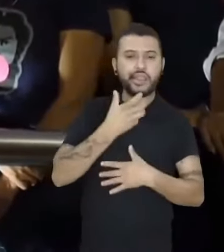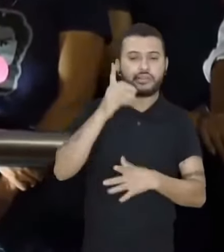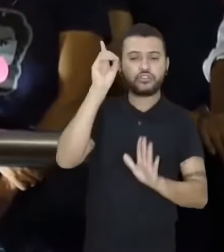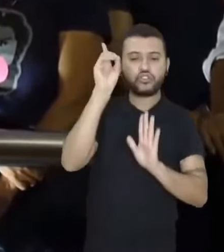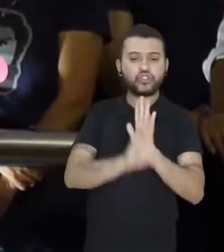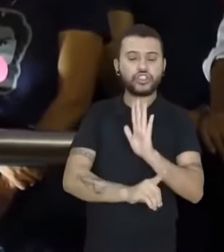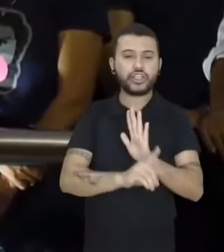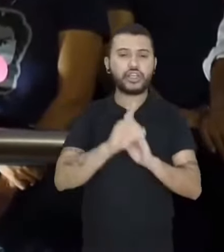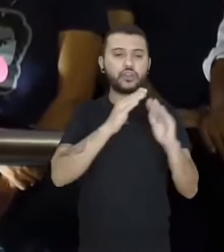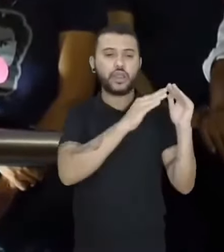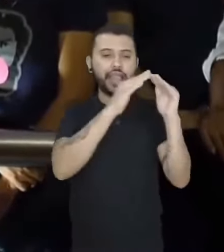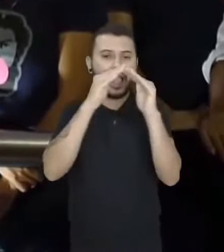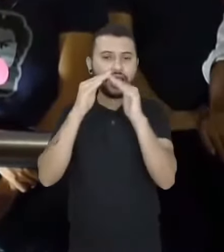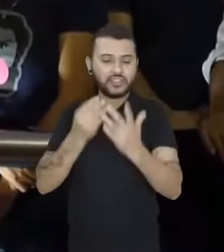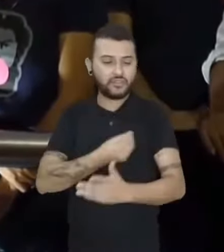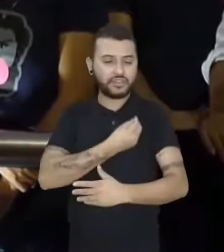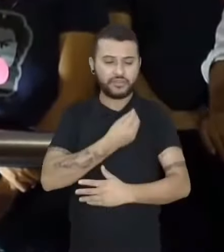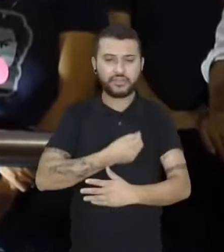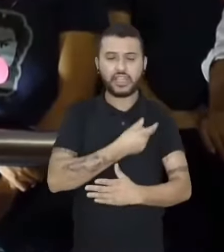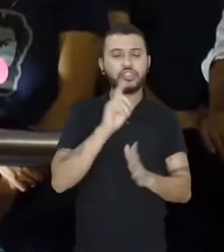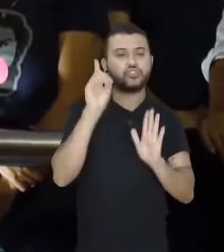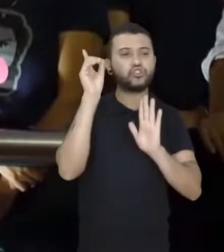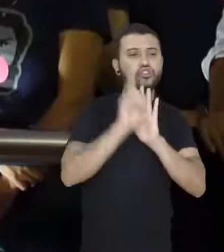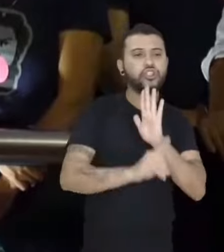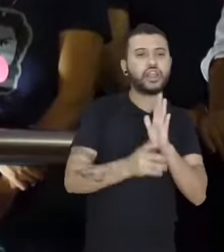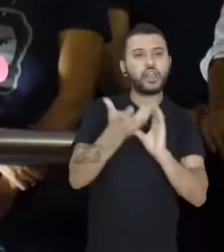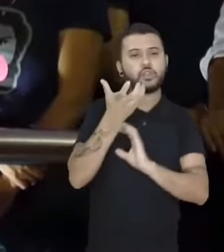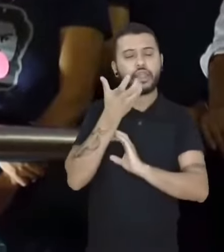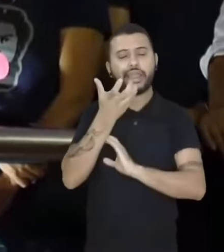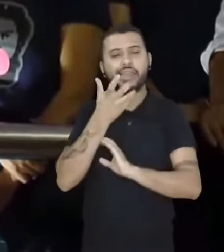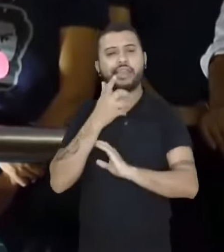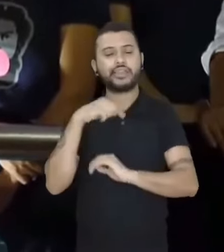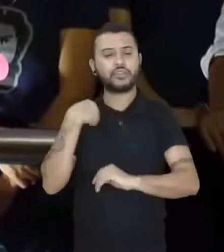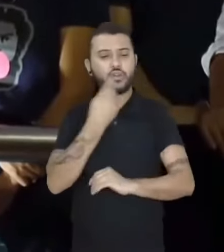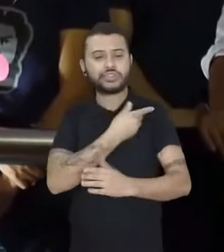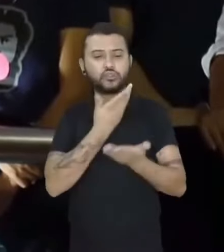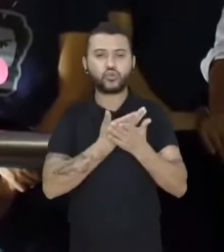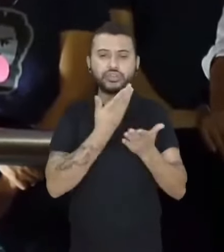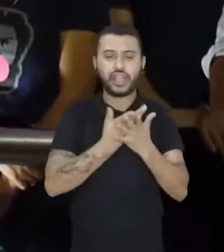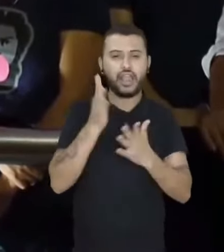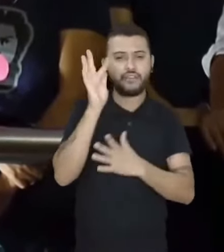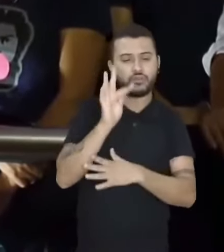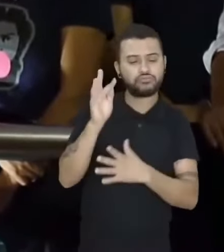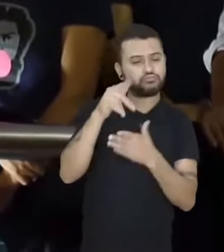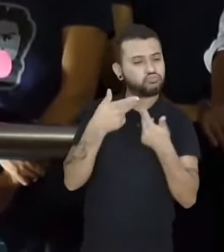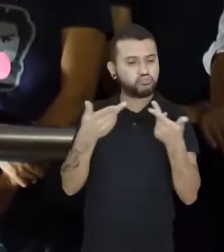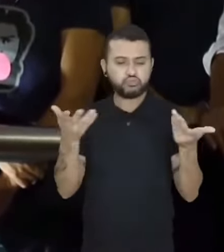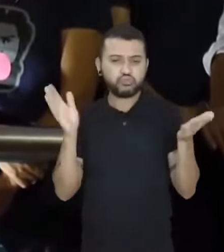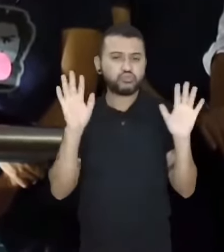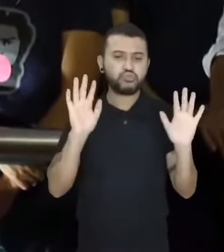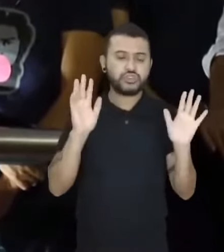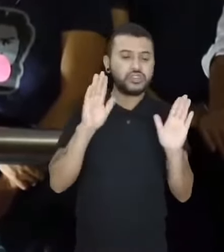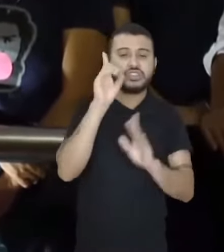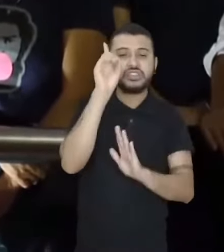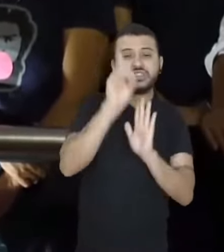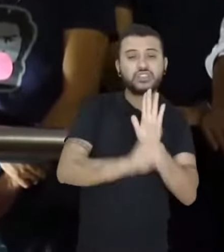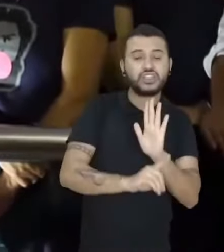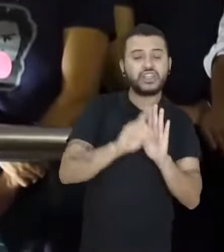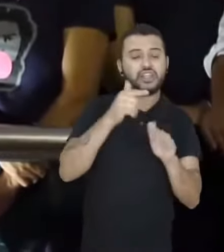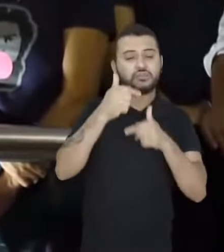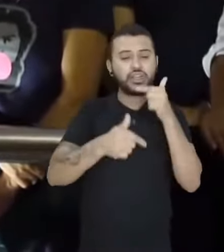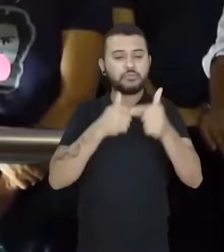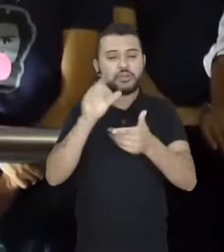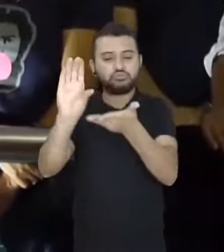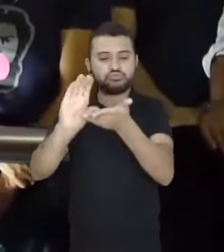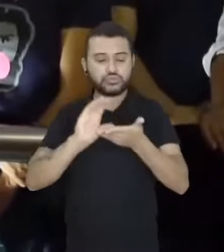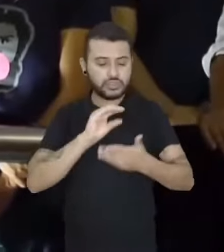de ter uma casa para morar. Nós queremos ter o direito de estudar. Nós queremos ter o direito de trabalhar e receber um